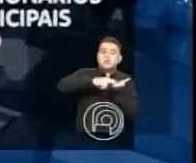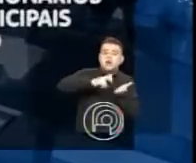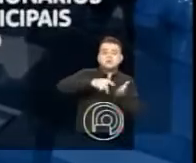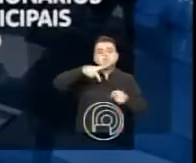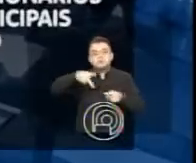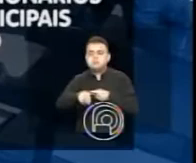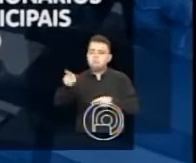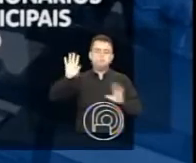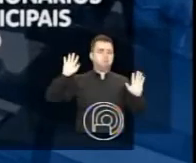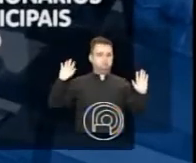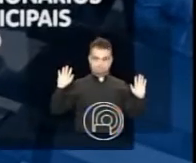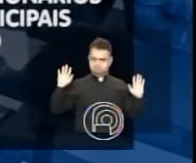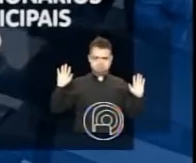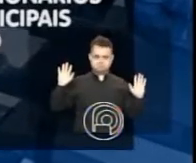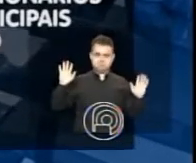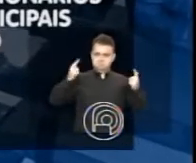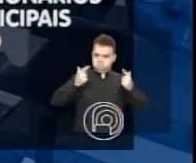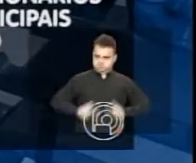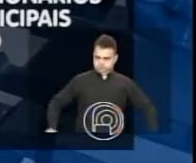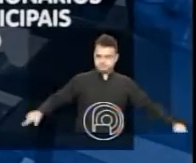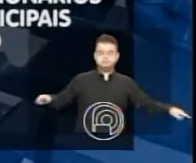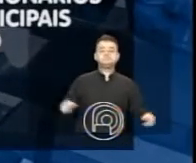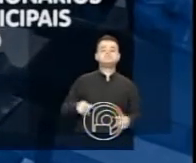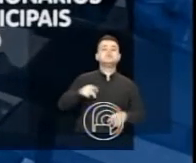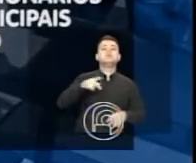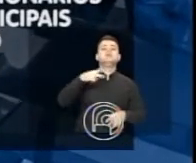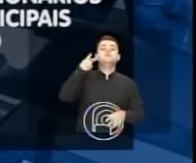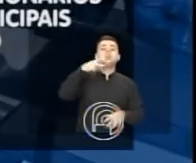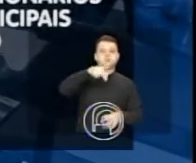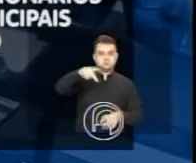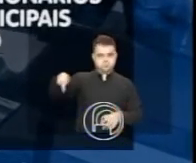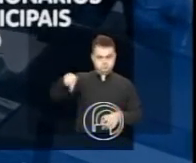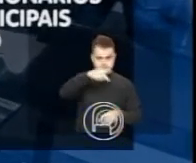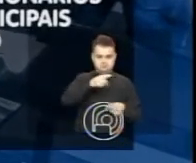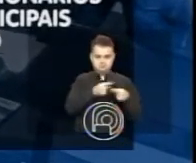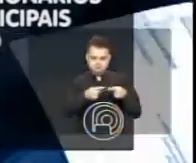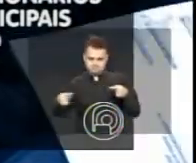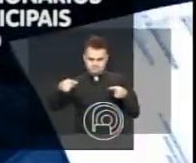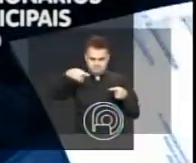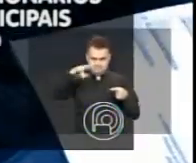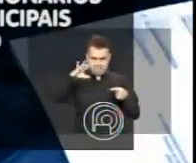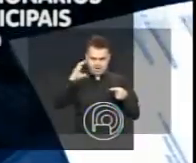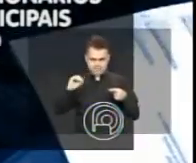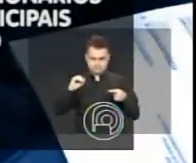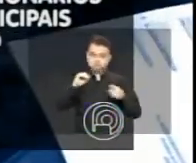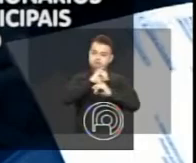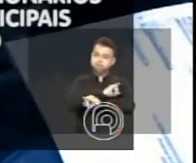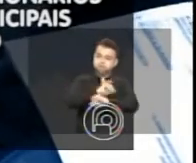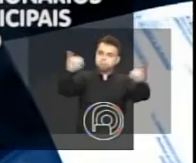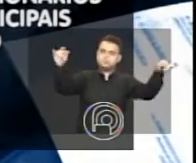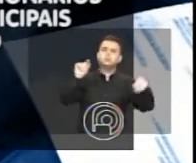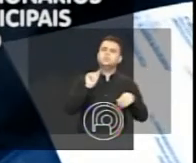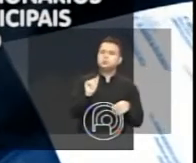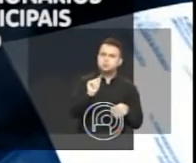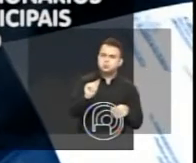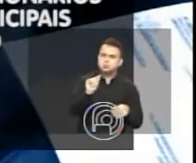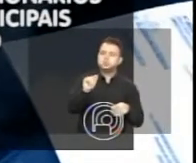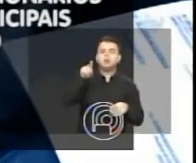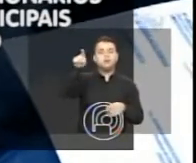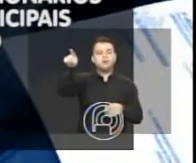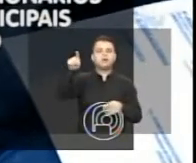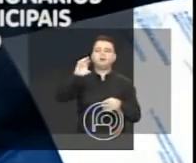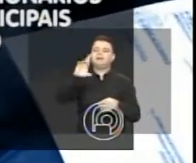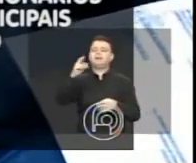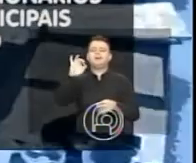O vereador Renato Pupo também apresentou na primeira semana de março indicação para que as creches e escolas municipais recebam